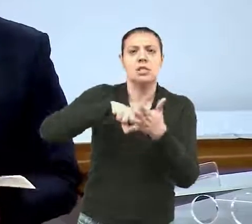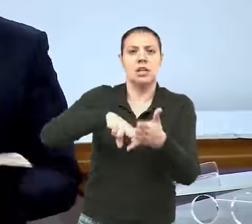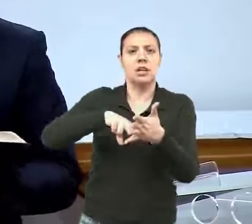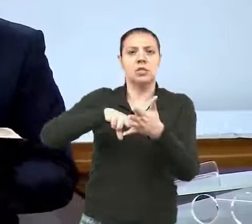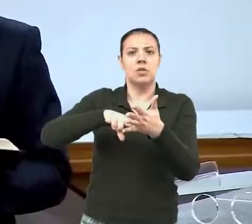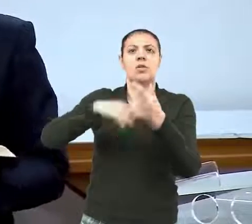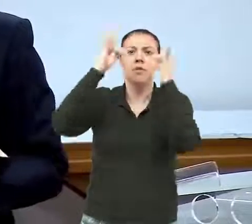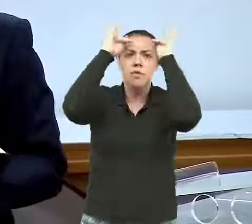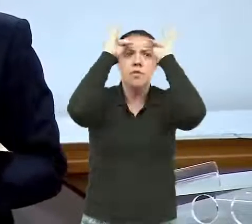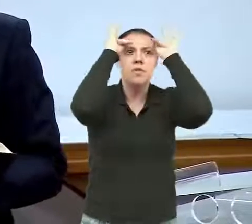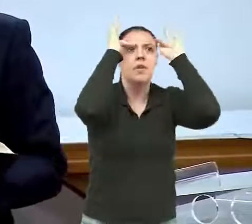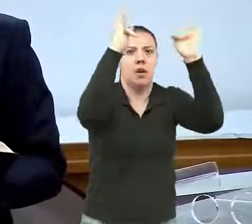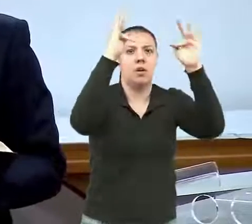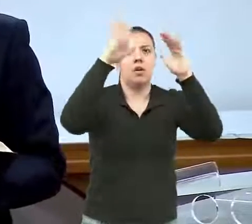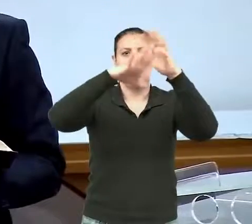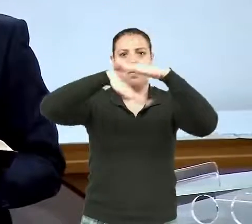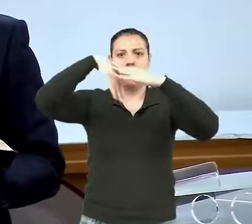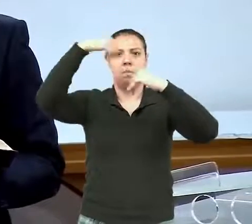destra fiel.